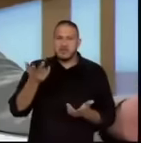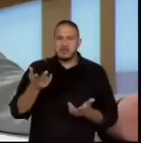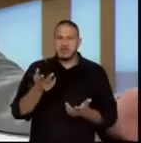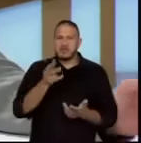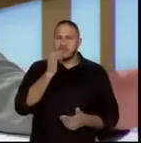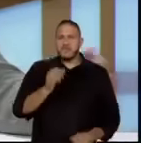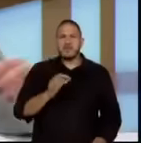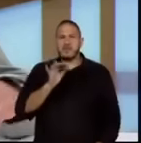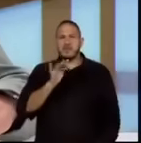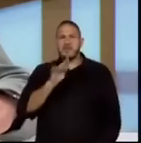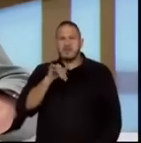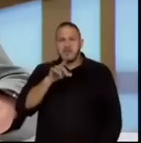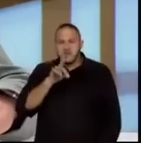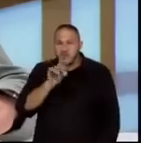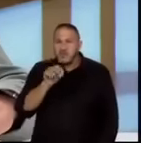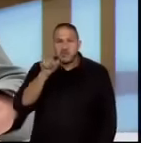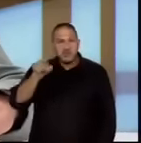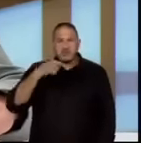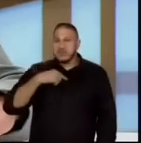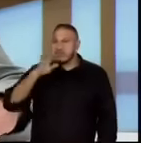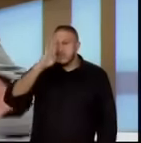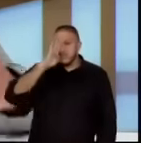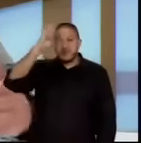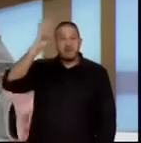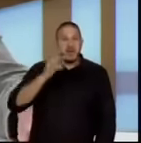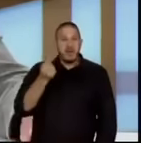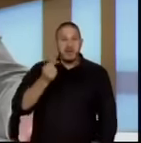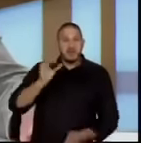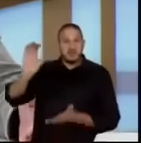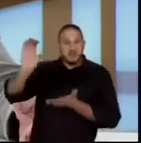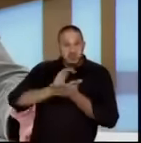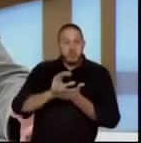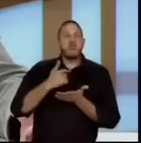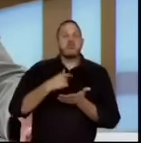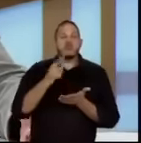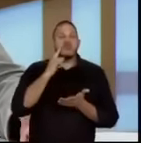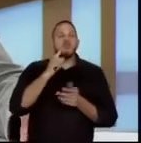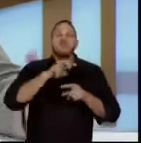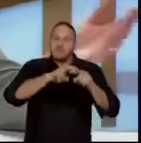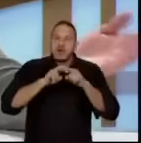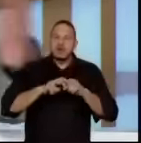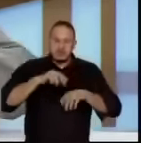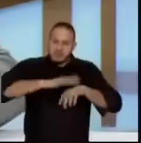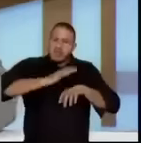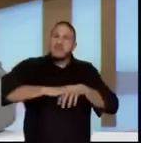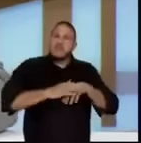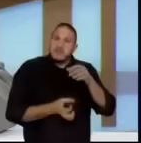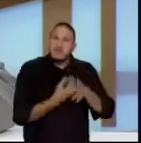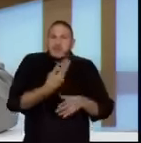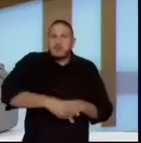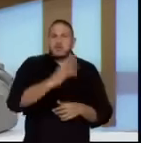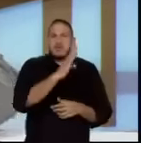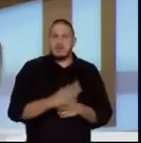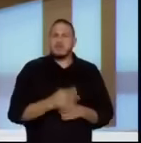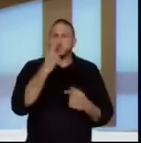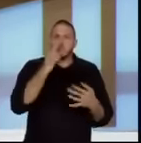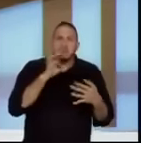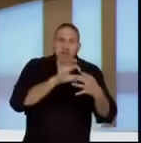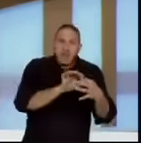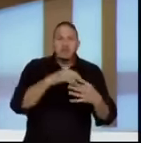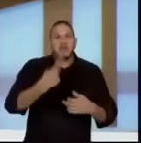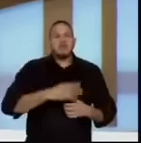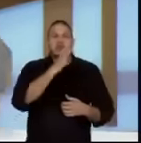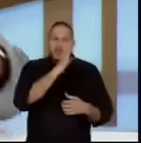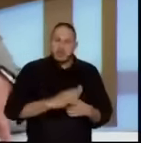ministro, o fundo é o principal recurso que se paga por resultados feitos pelo Brasil. É diretamente ligado, né? O Brasil